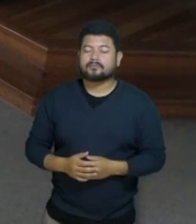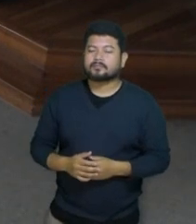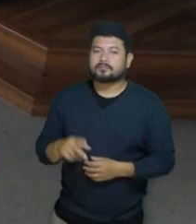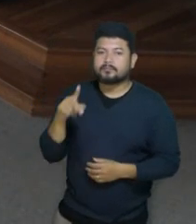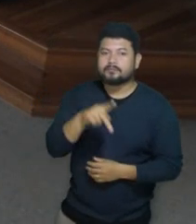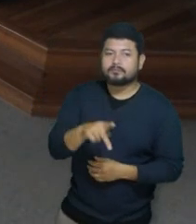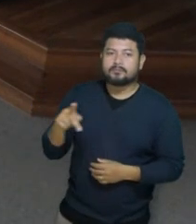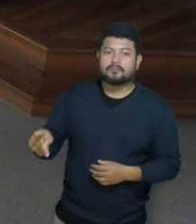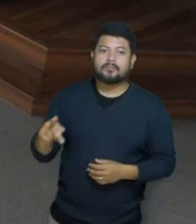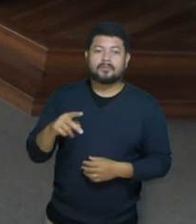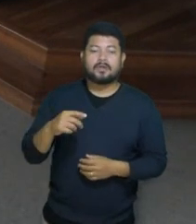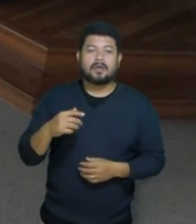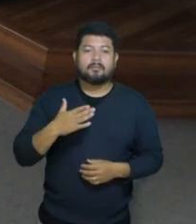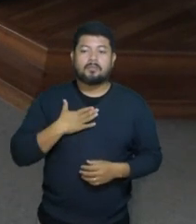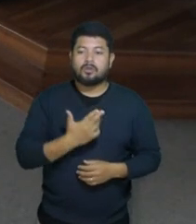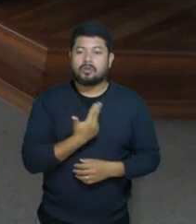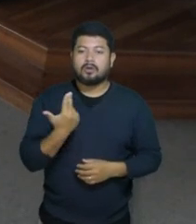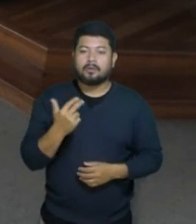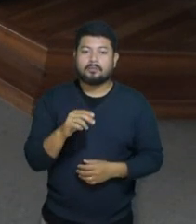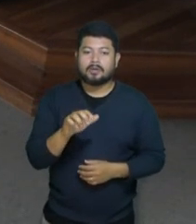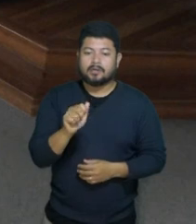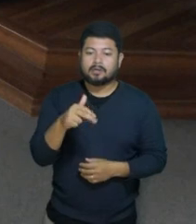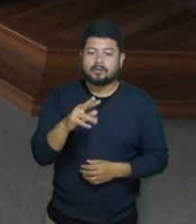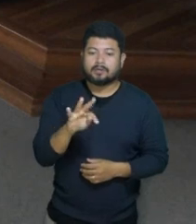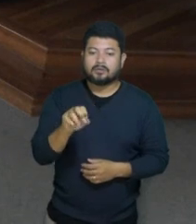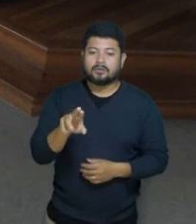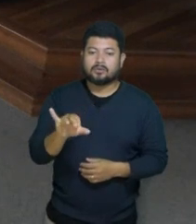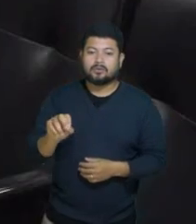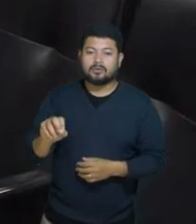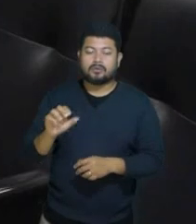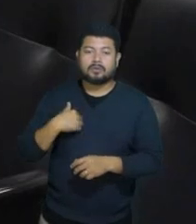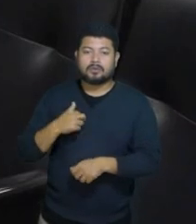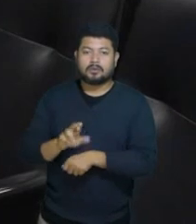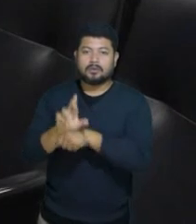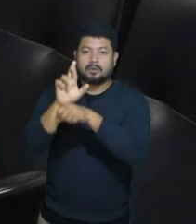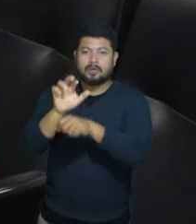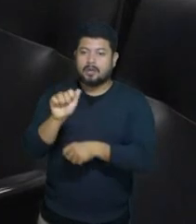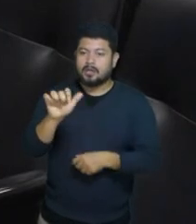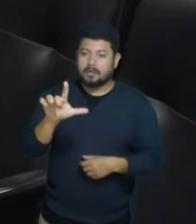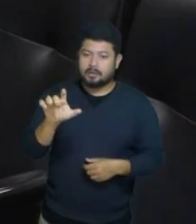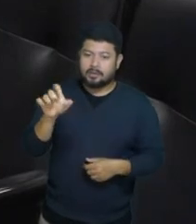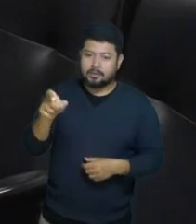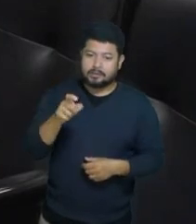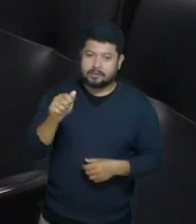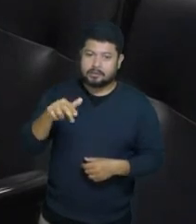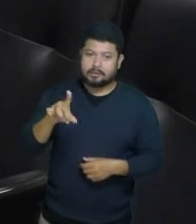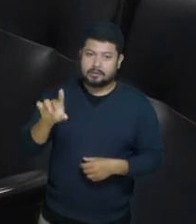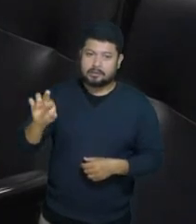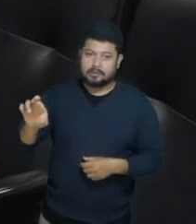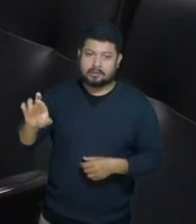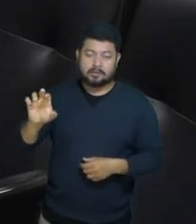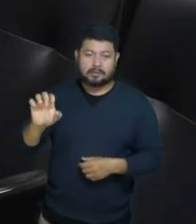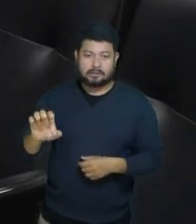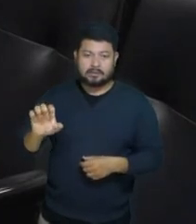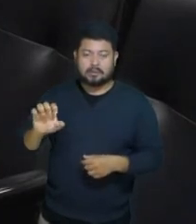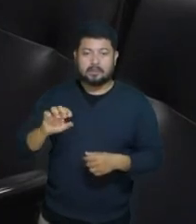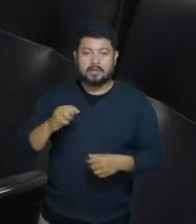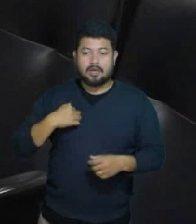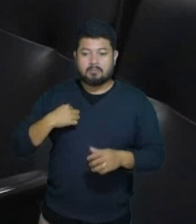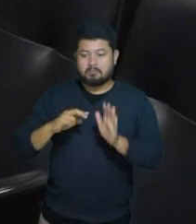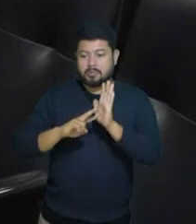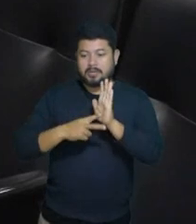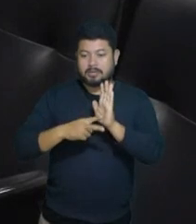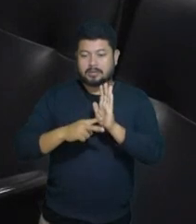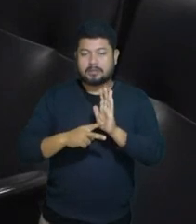Professora Regina, muito obrigado. Eu sou Antônio Vitor, eu estou representando o Alexandre Melo, que é o presidente do Sindalesc, o Sindicato dos Servidores aqui da